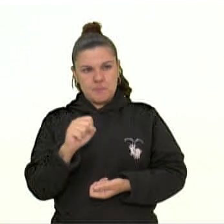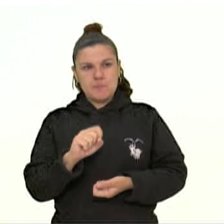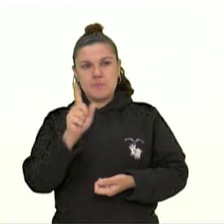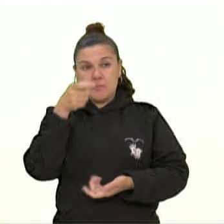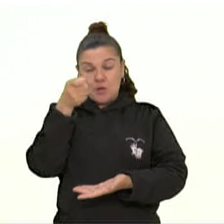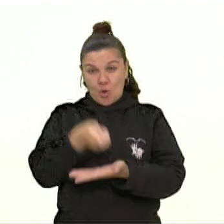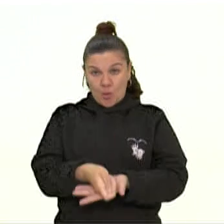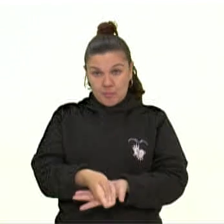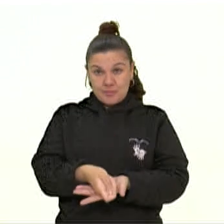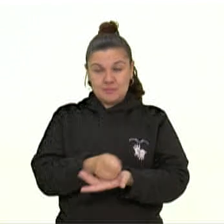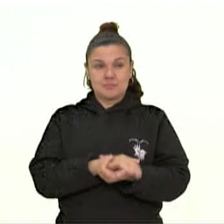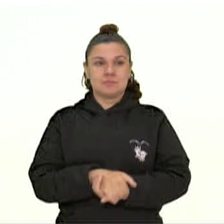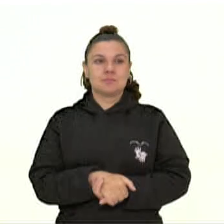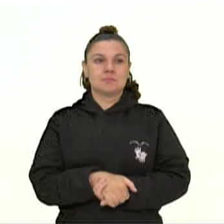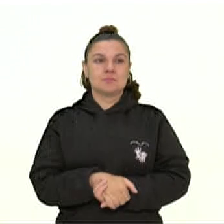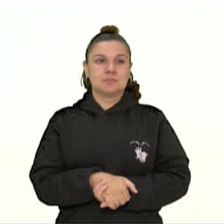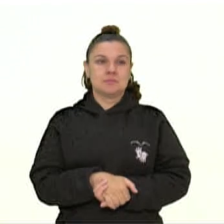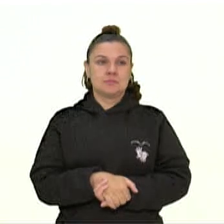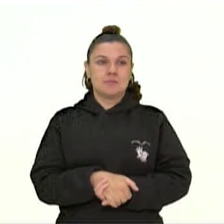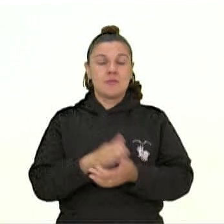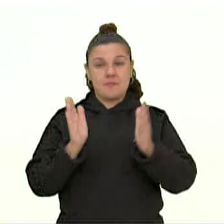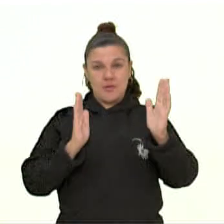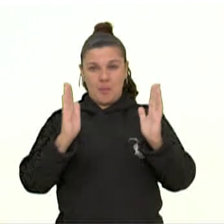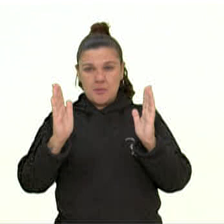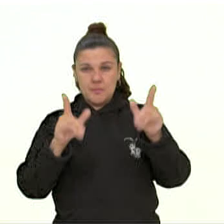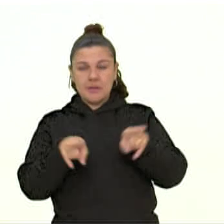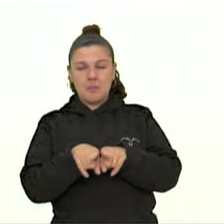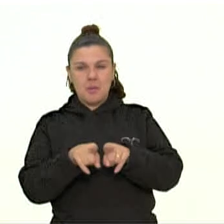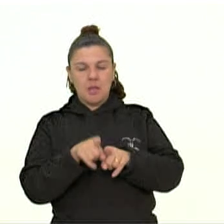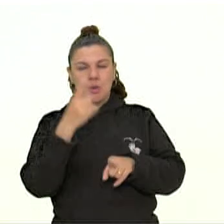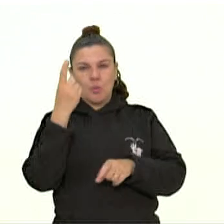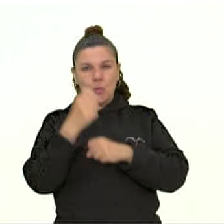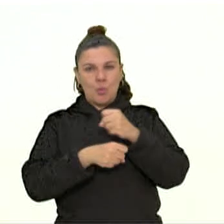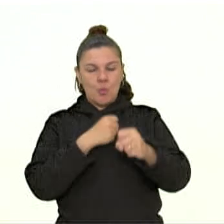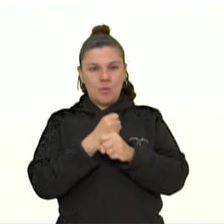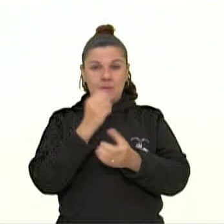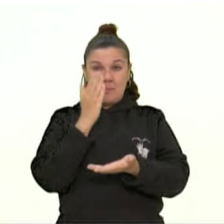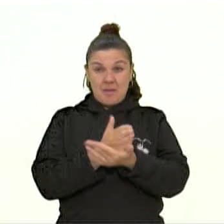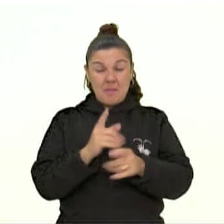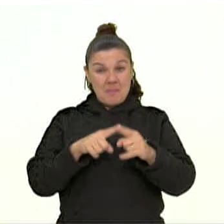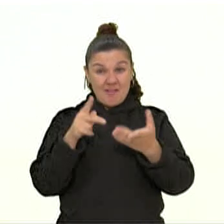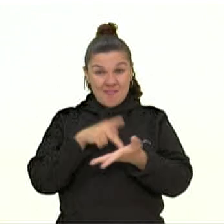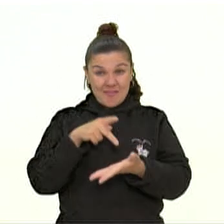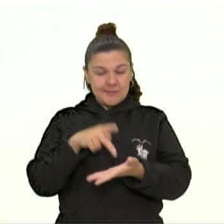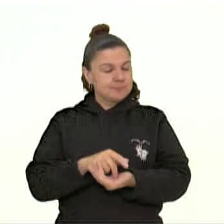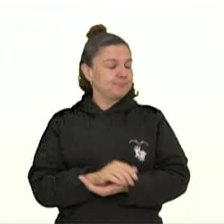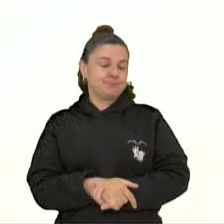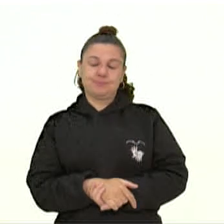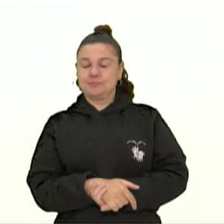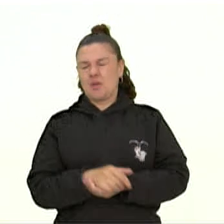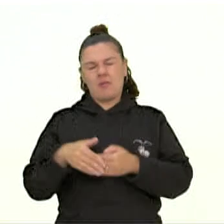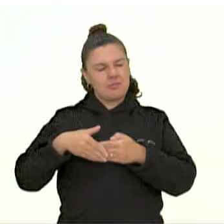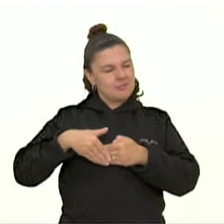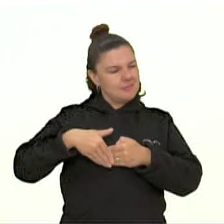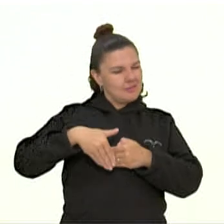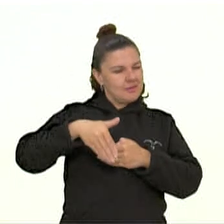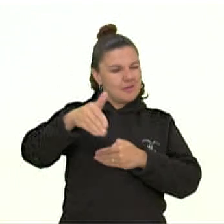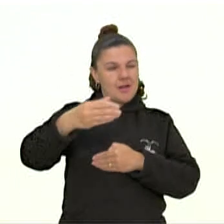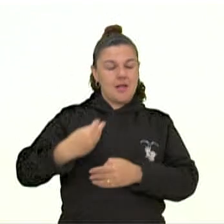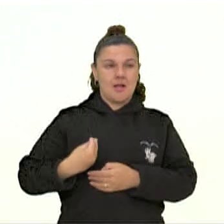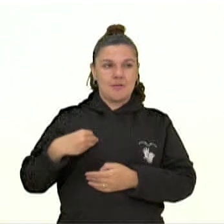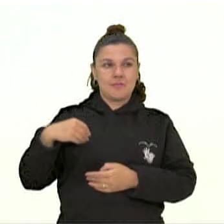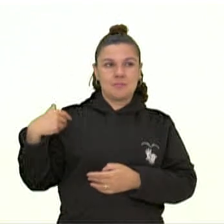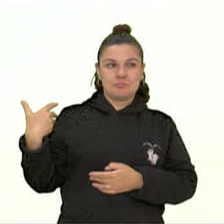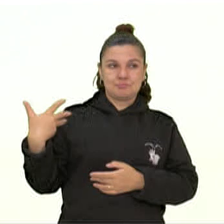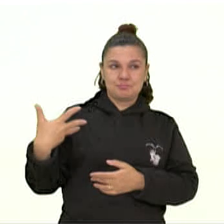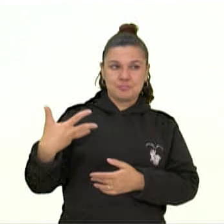ser de 18 meses, né, aproximadamente 1 ano e meio, mas na prática, infelizmente, ela é prolongada para a vida toda